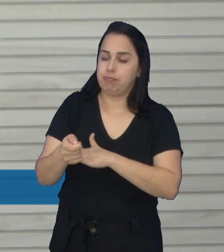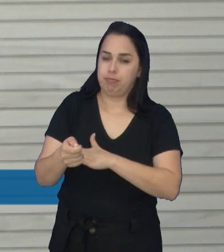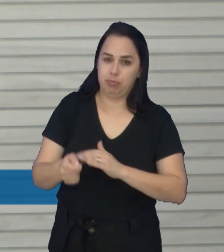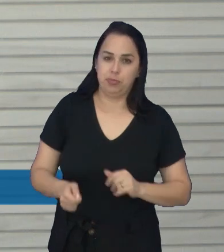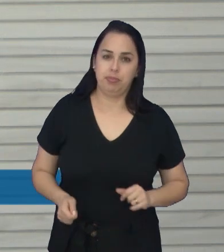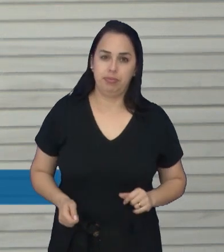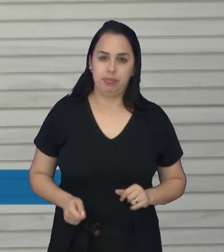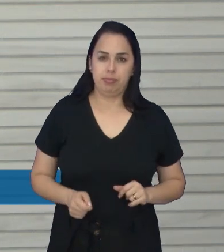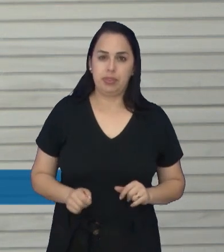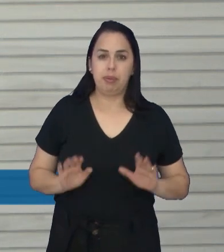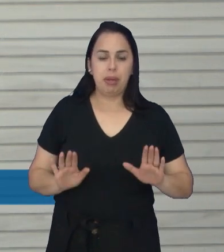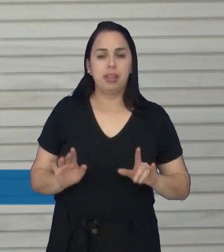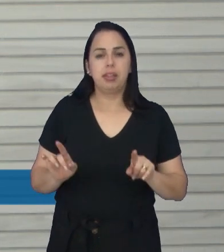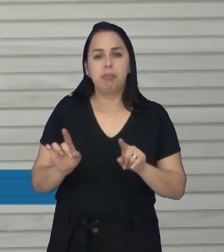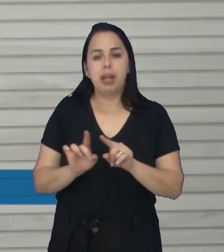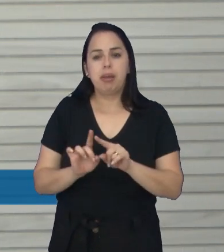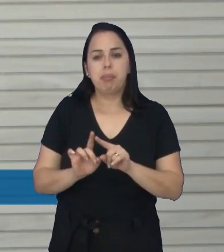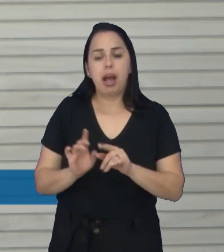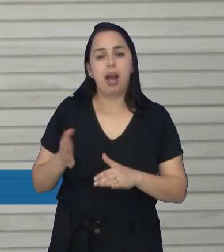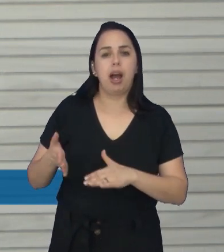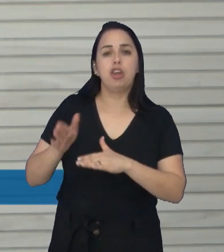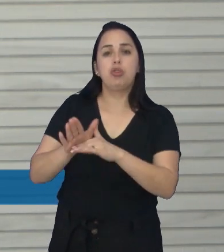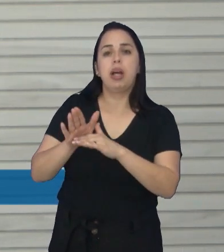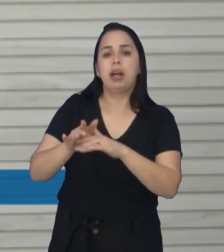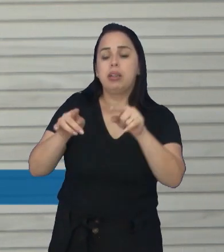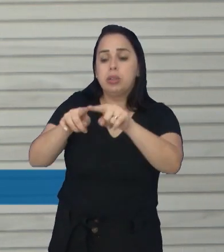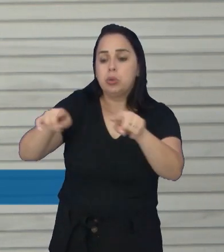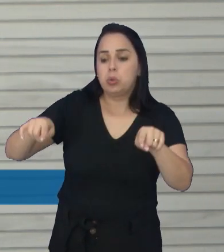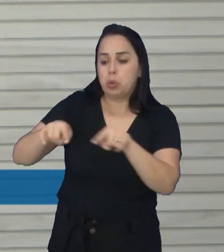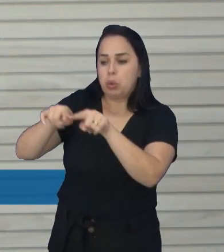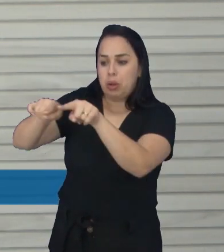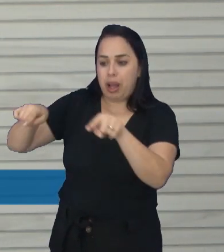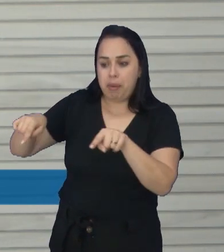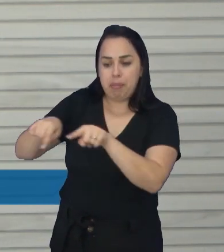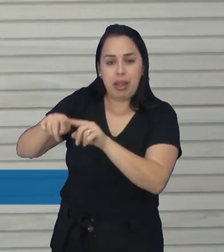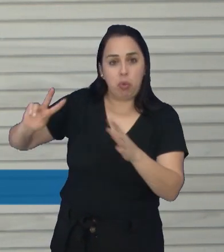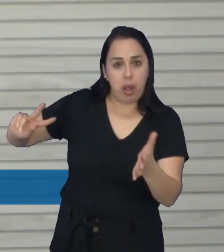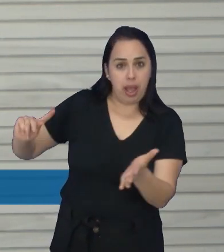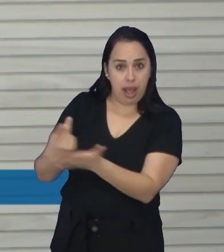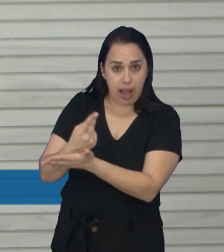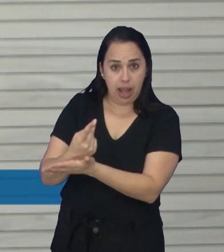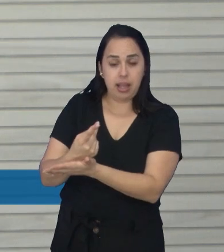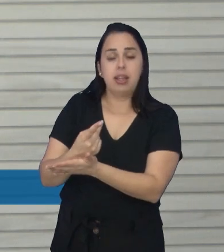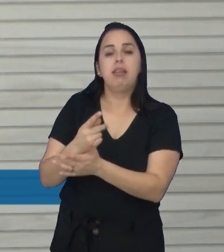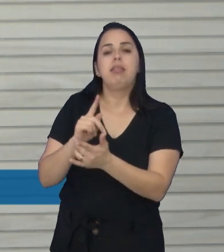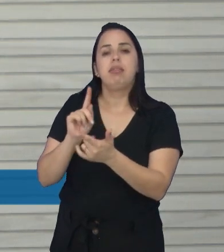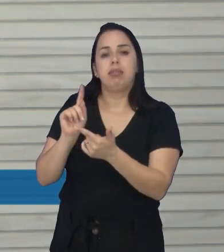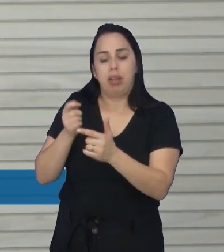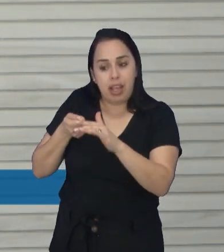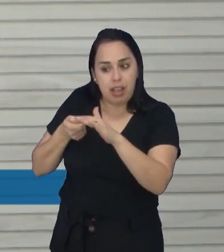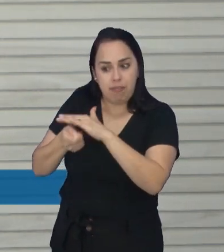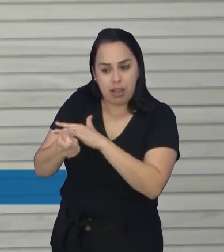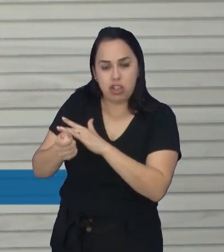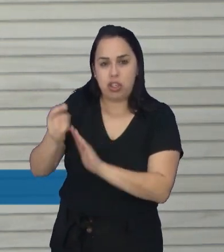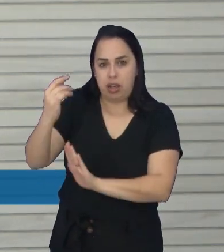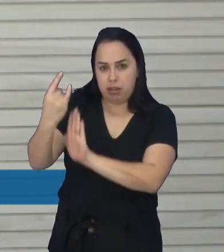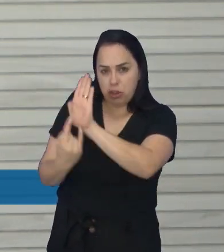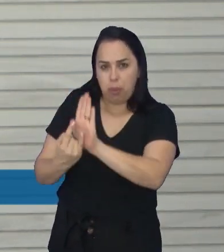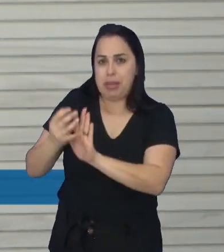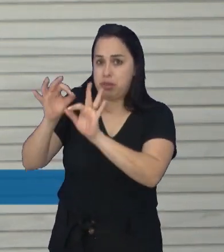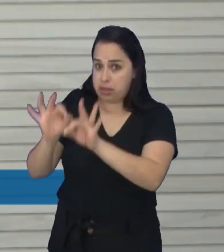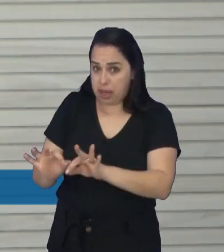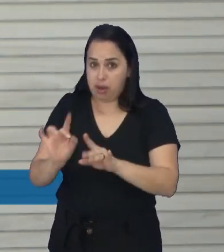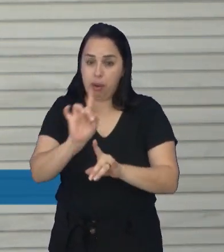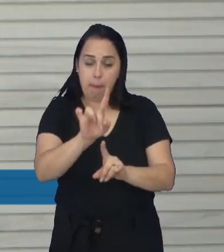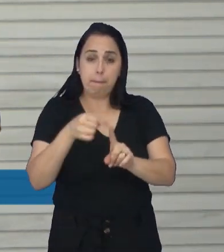na regularização dos loteamentos e também na habitação Popular Se você dá o desconto vai faltar dinheiro